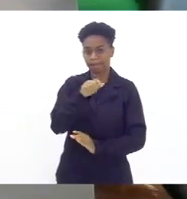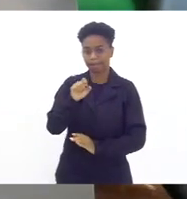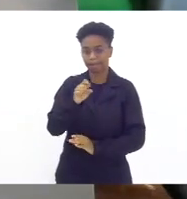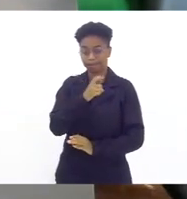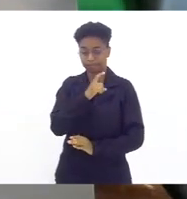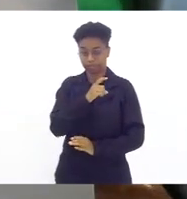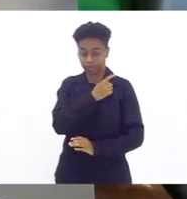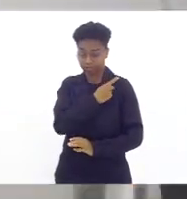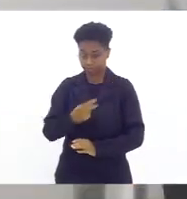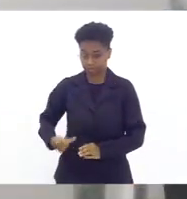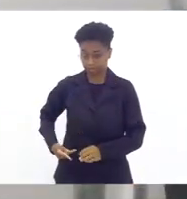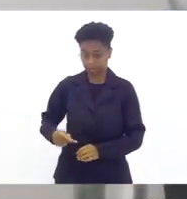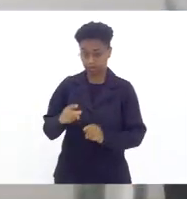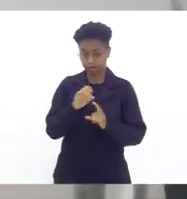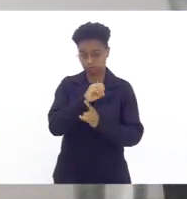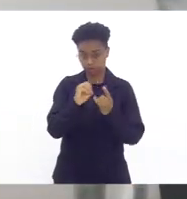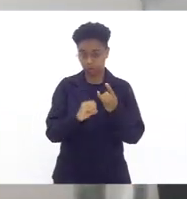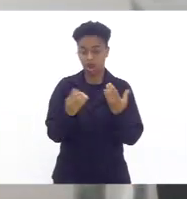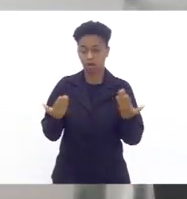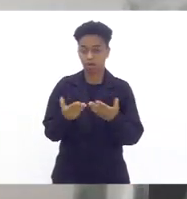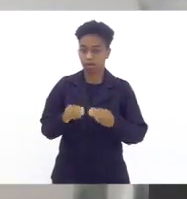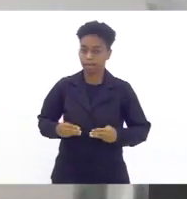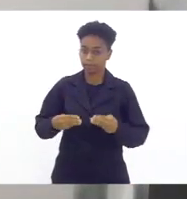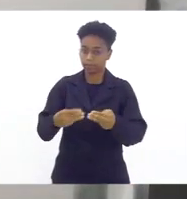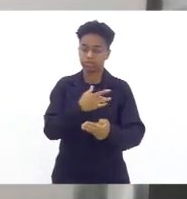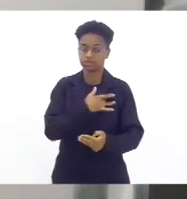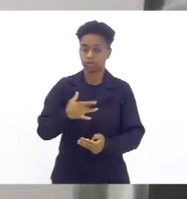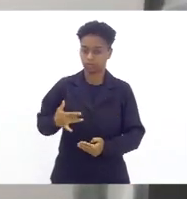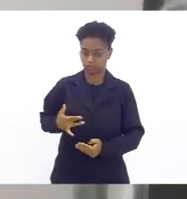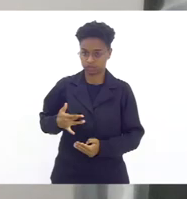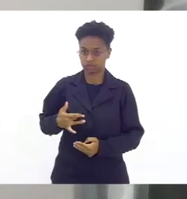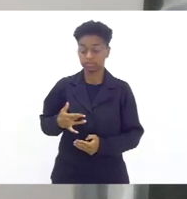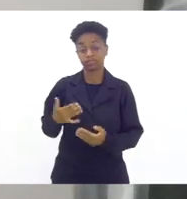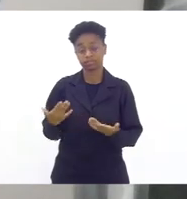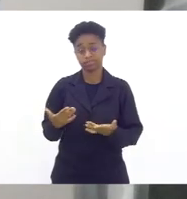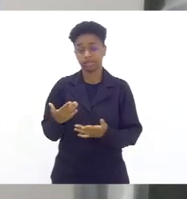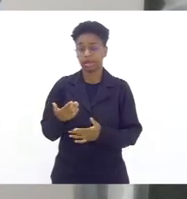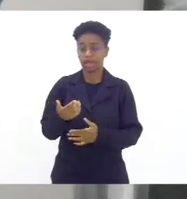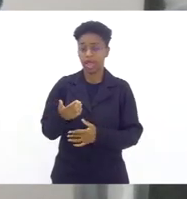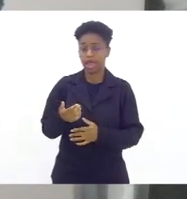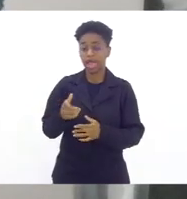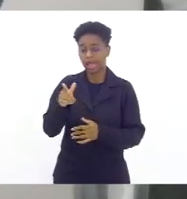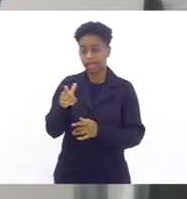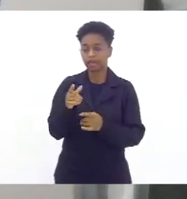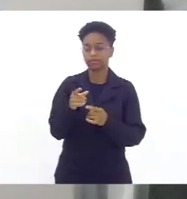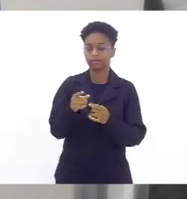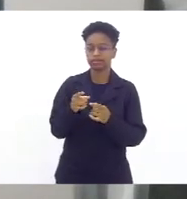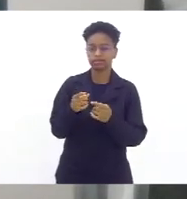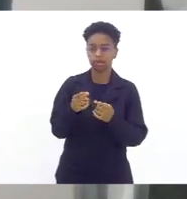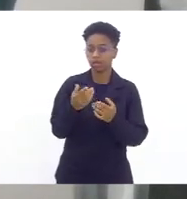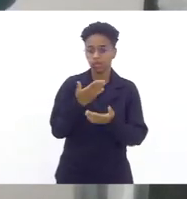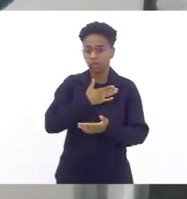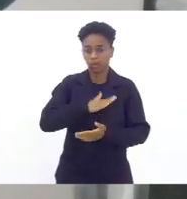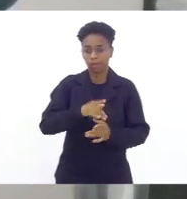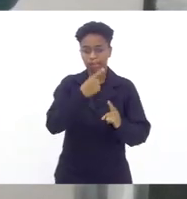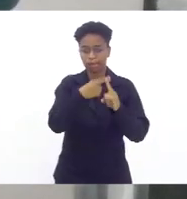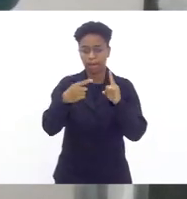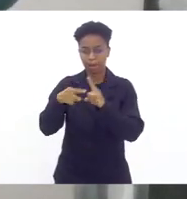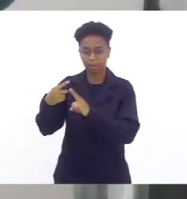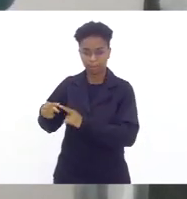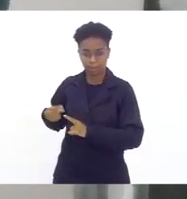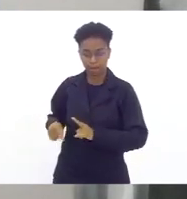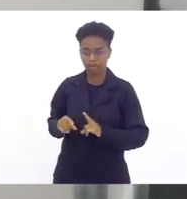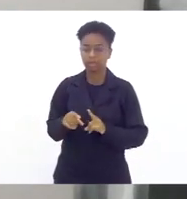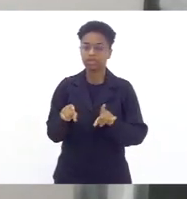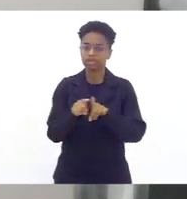hoje ministra da saúde é uma pessoa que felizmente antes proibicionista é uma pessoa que tem uma posição